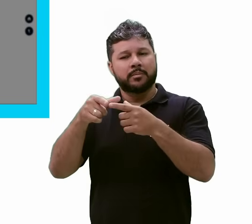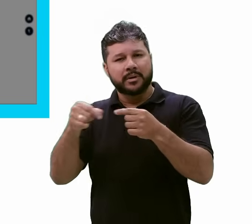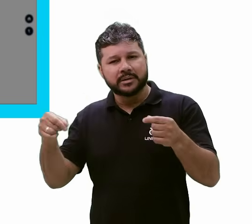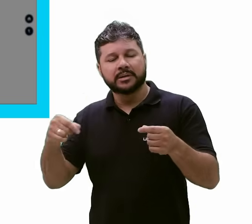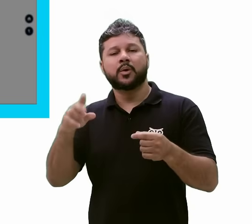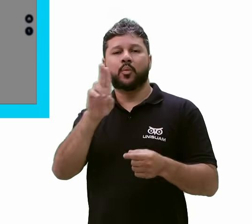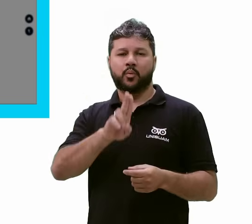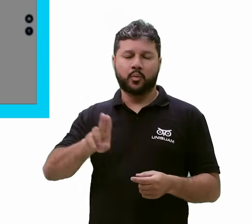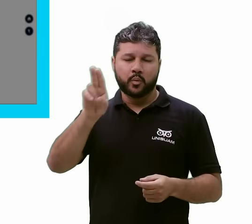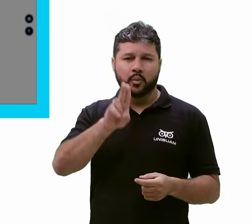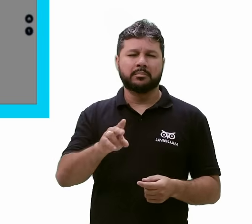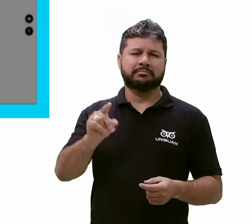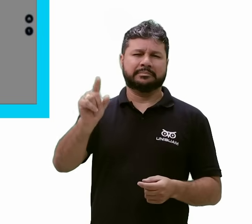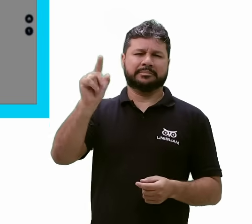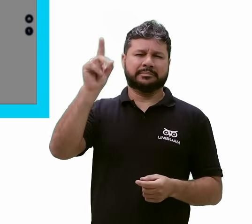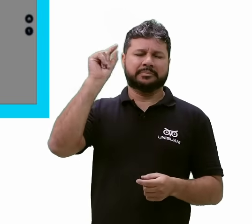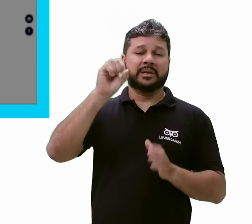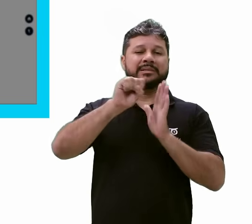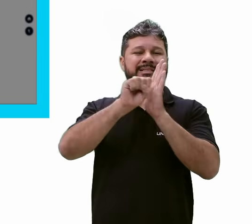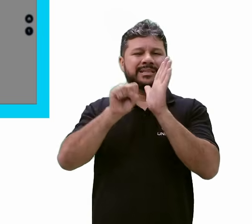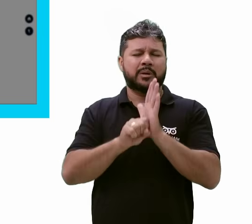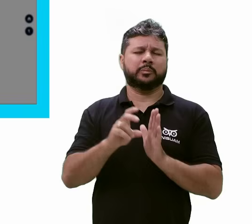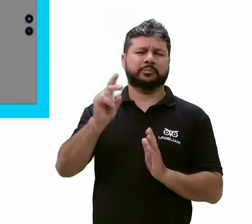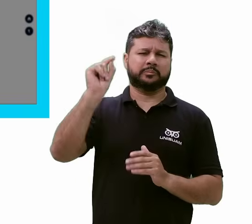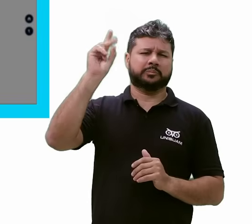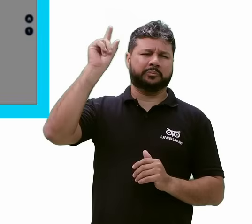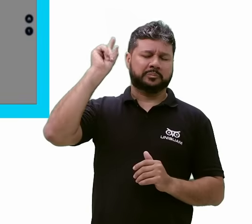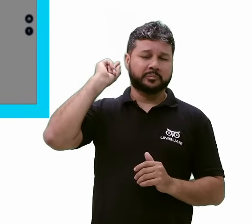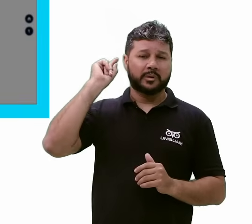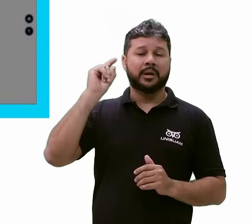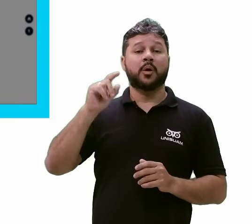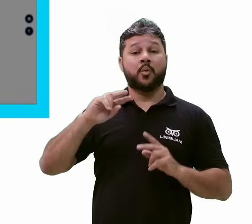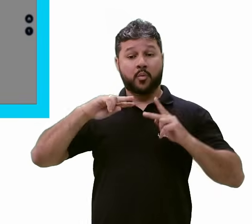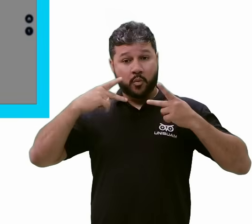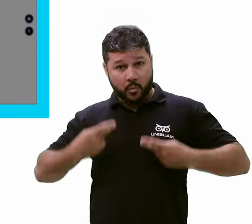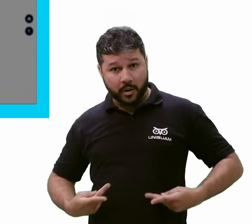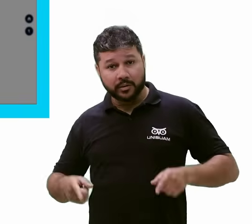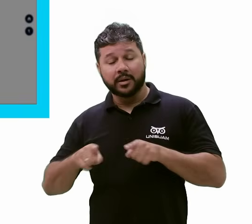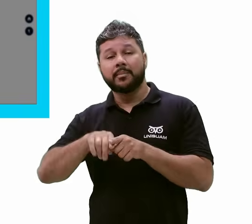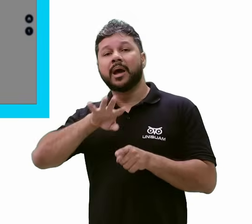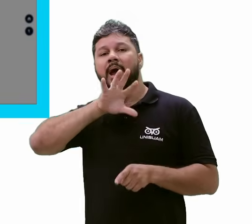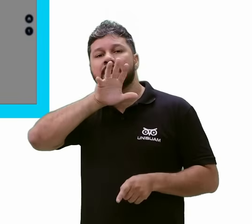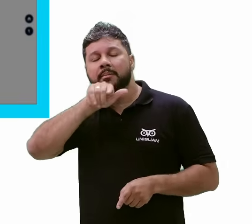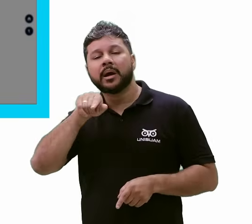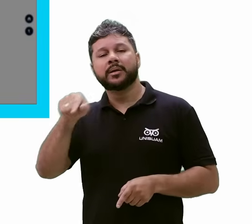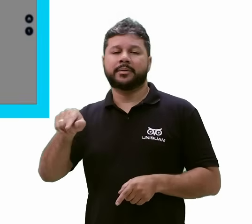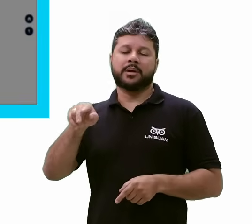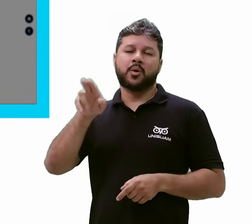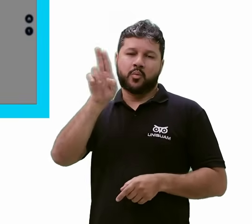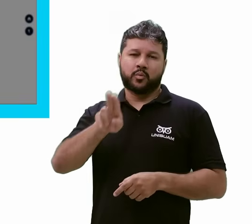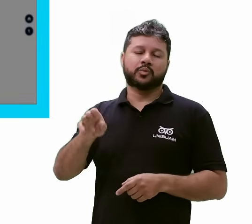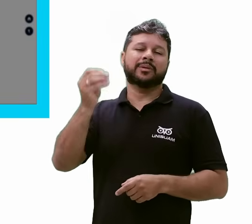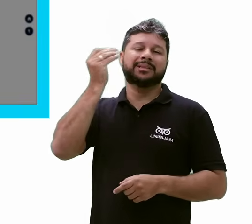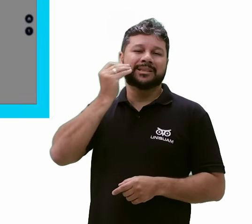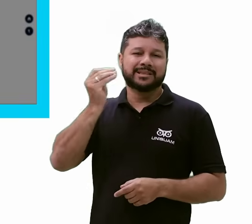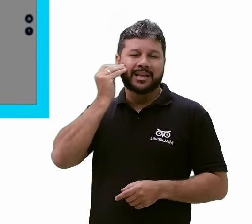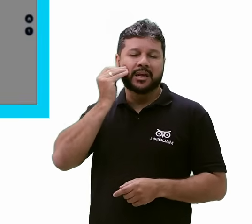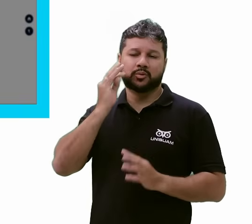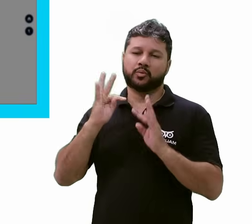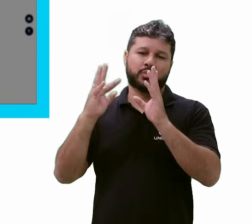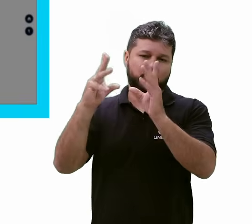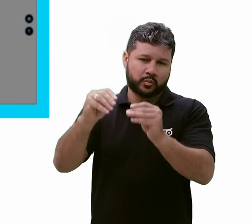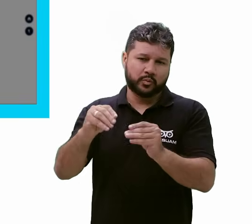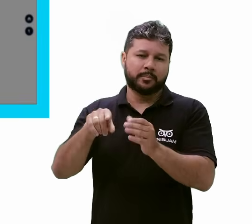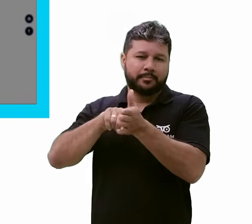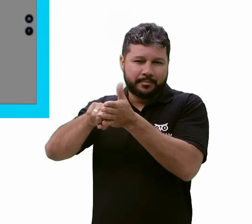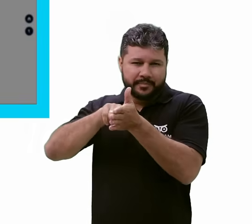planta, né? Há muitos séculos atrás, tanto em humanos quanto em animais. Os animais sempre foram usados para pesquisas em